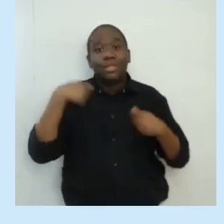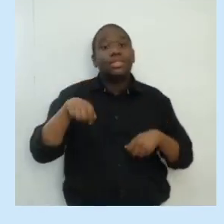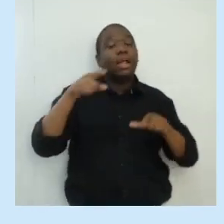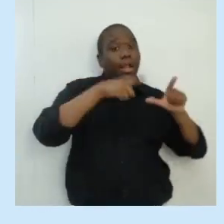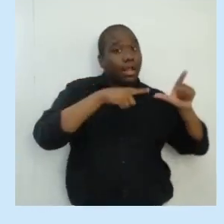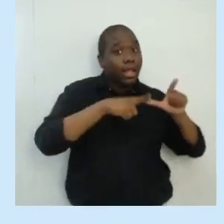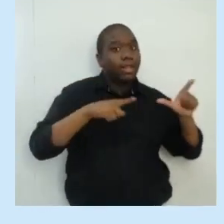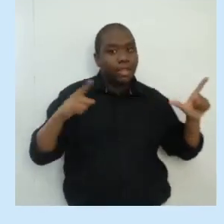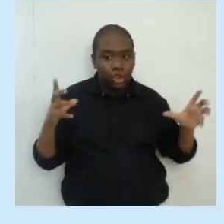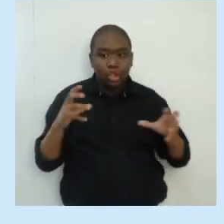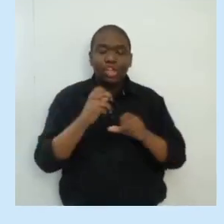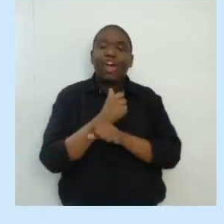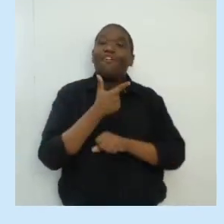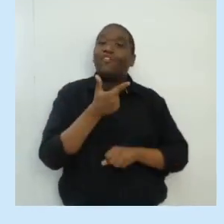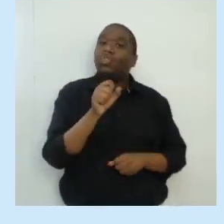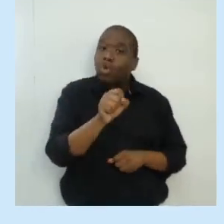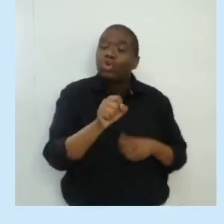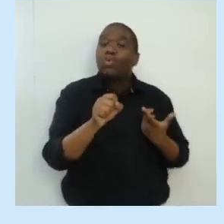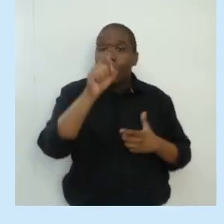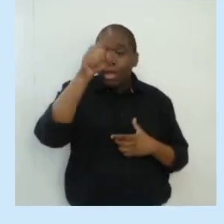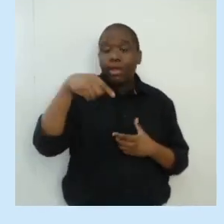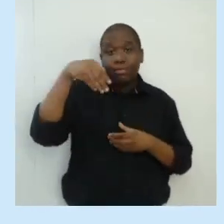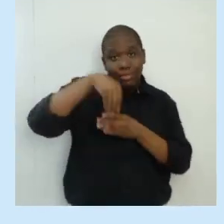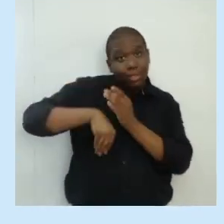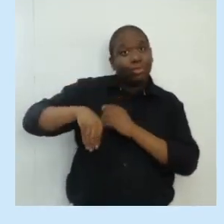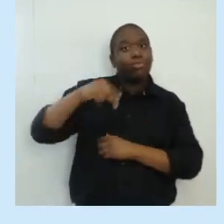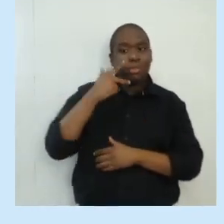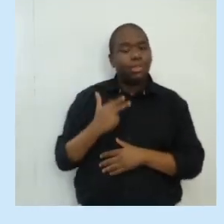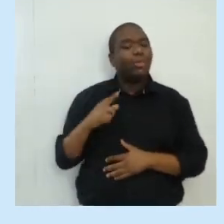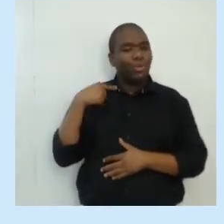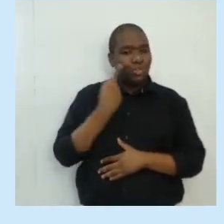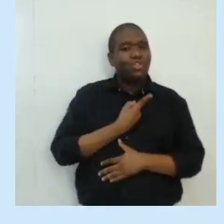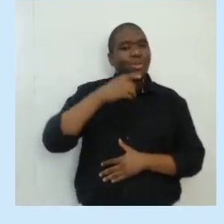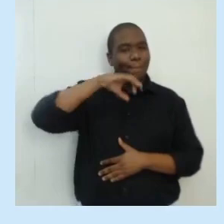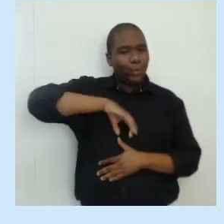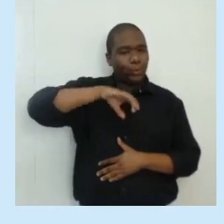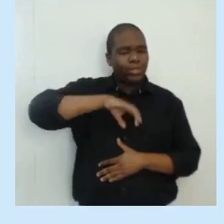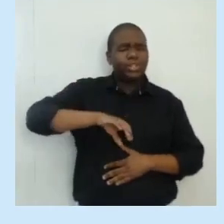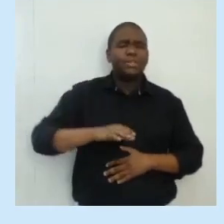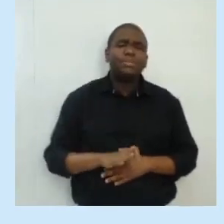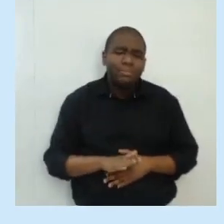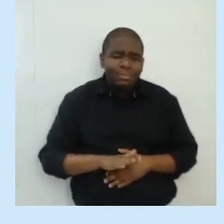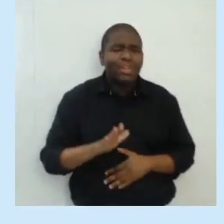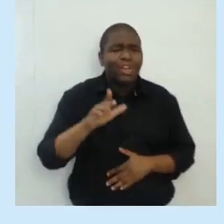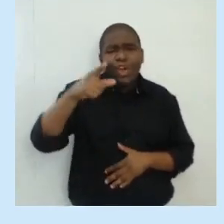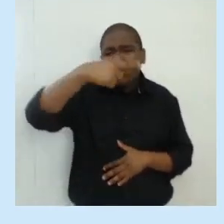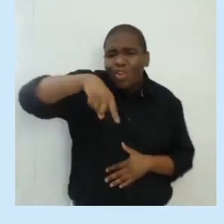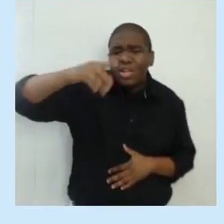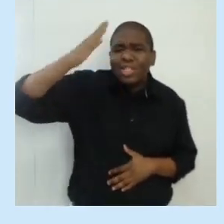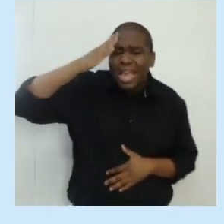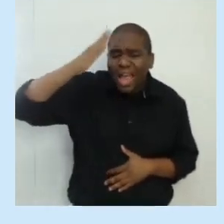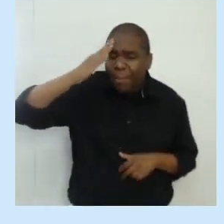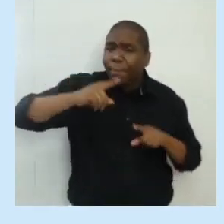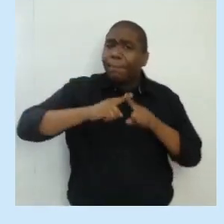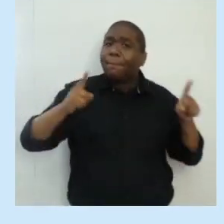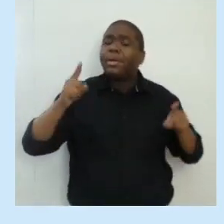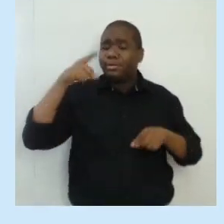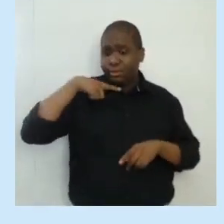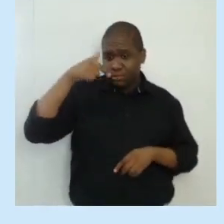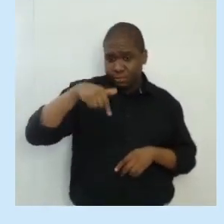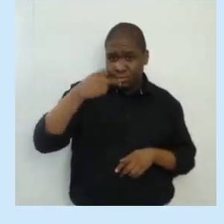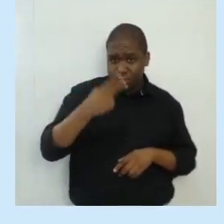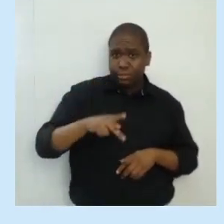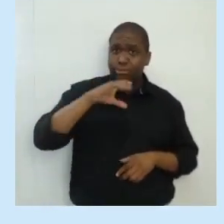que compõem o nosso idioma, o português. Não sei se vocês sabem, mas o nosso alfabeto, por